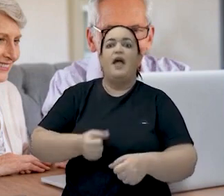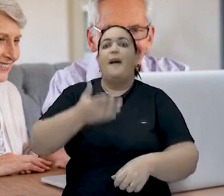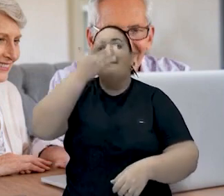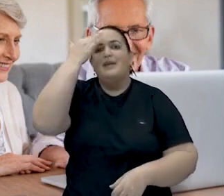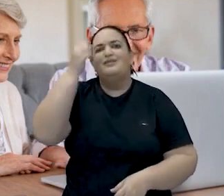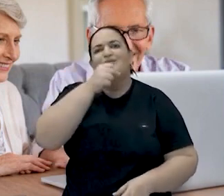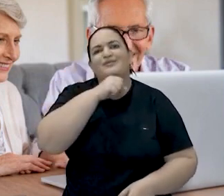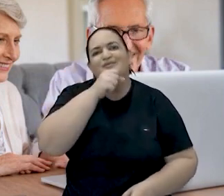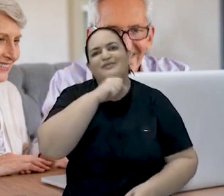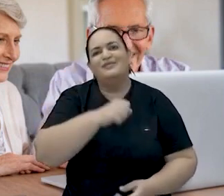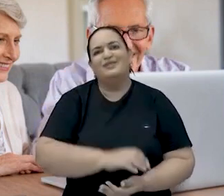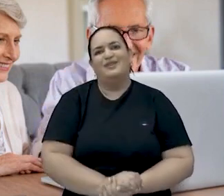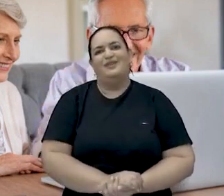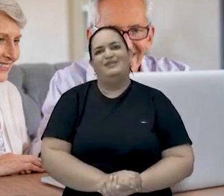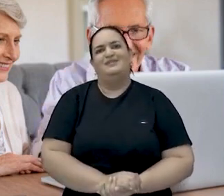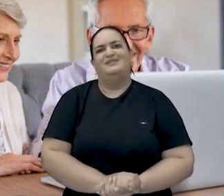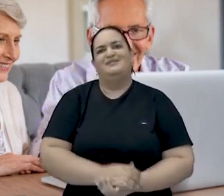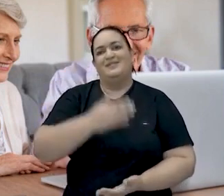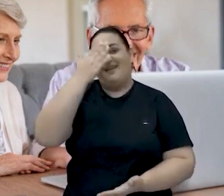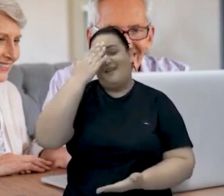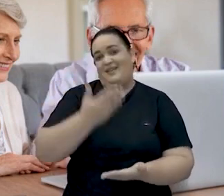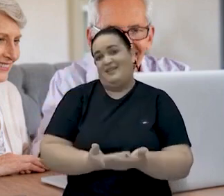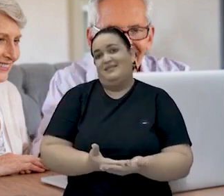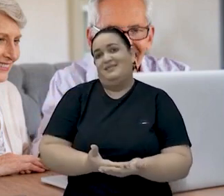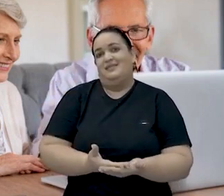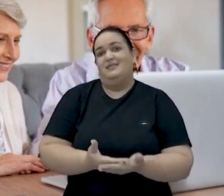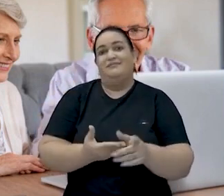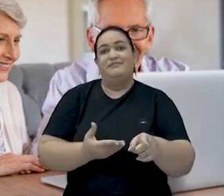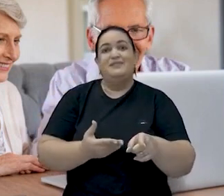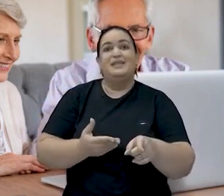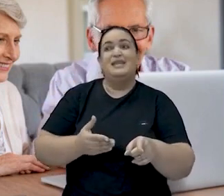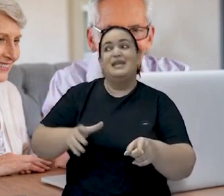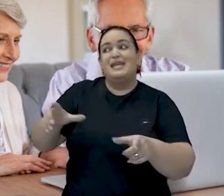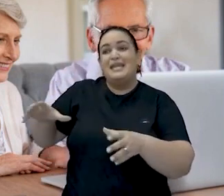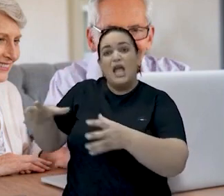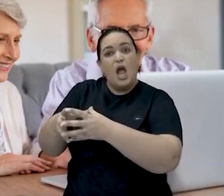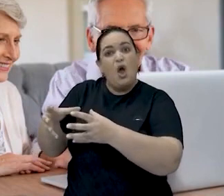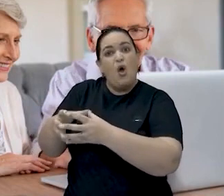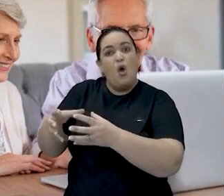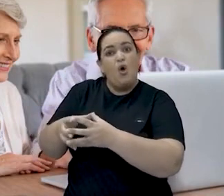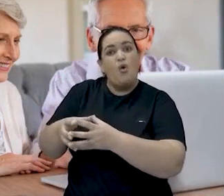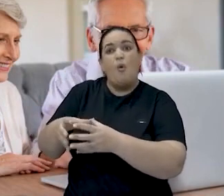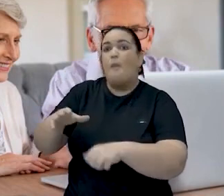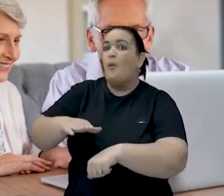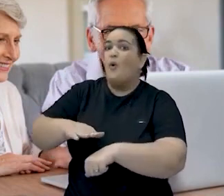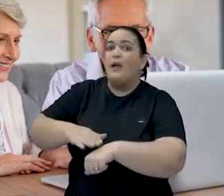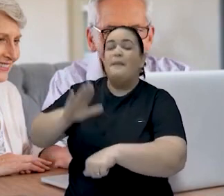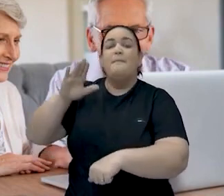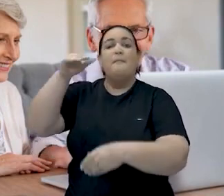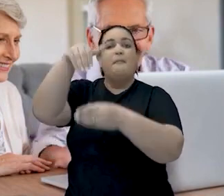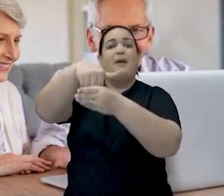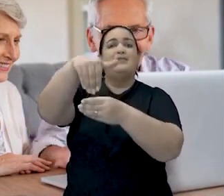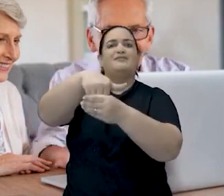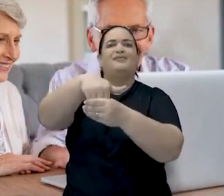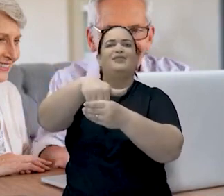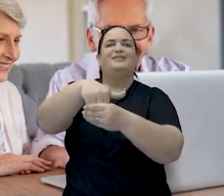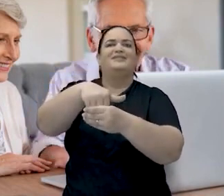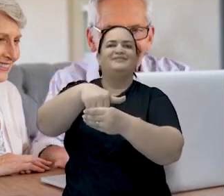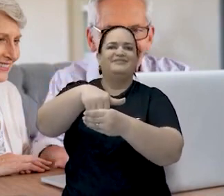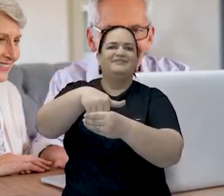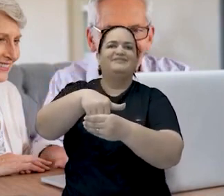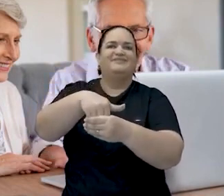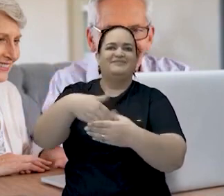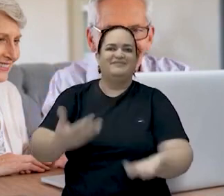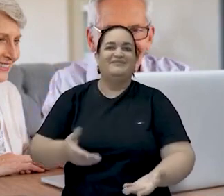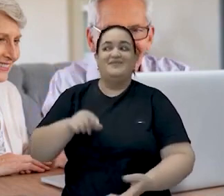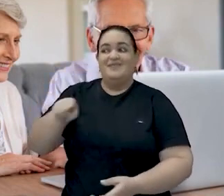que mais votam nas eleições. Portanto, eles são uma parte considerável desse problema. Afinal,